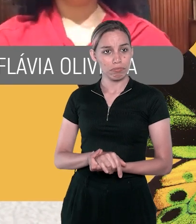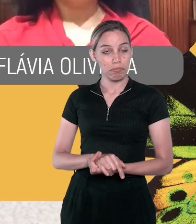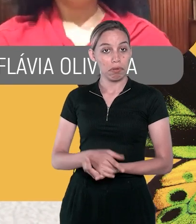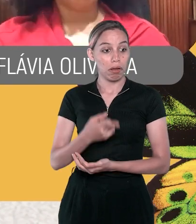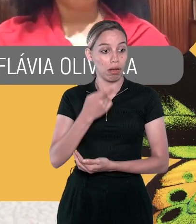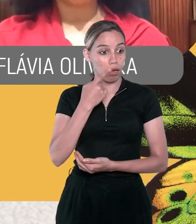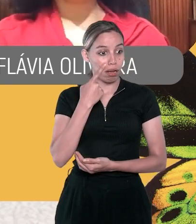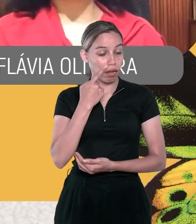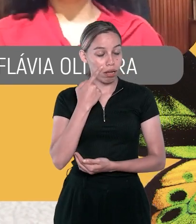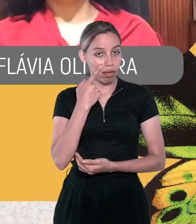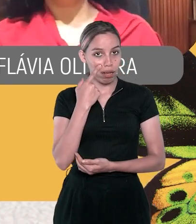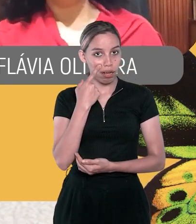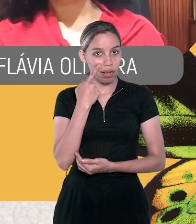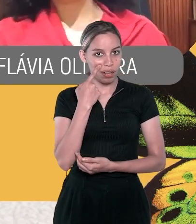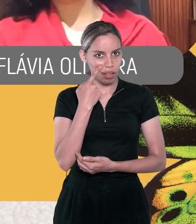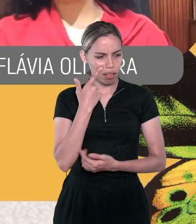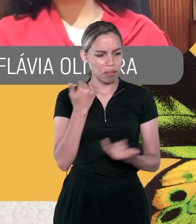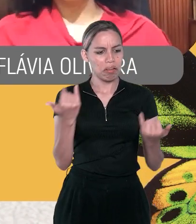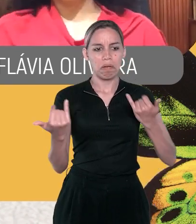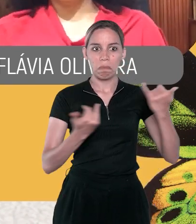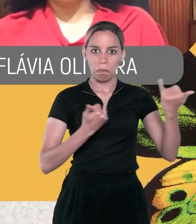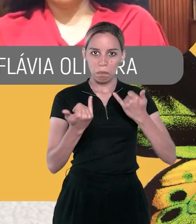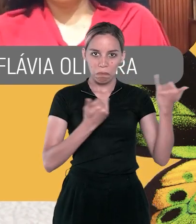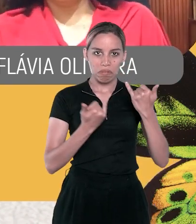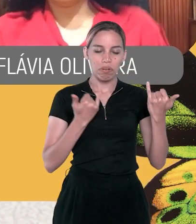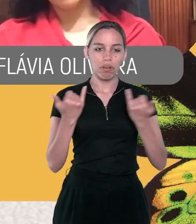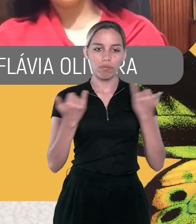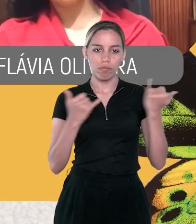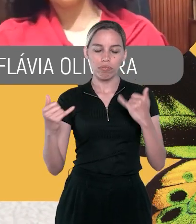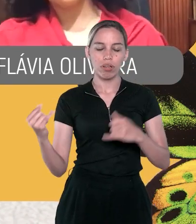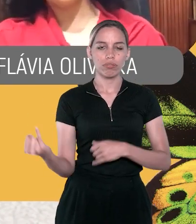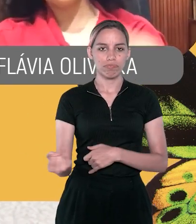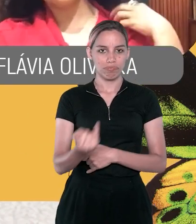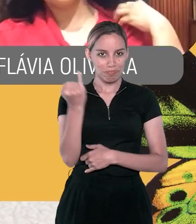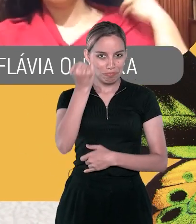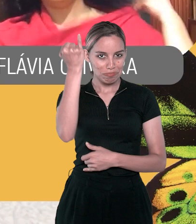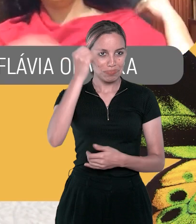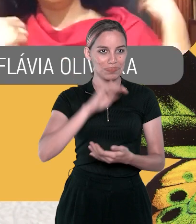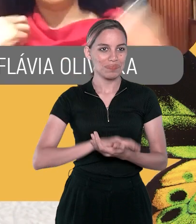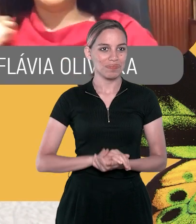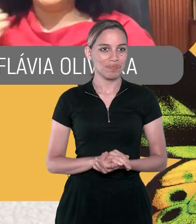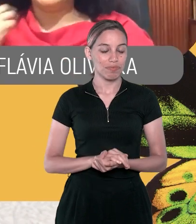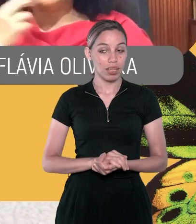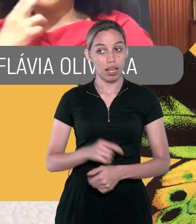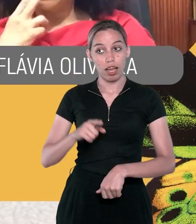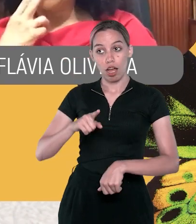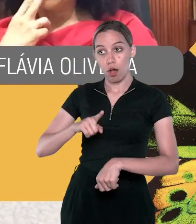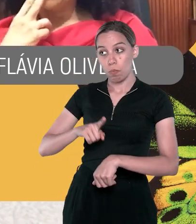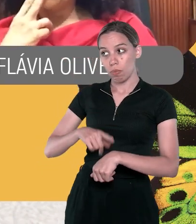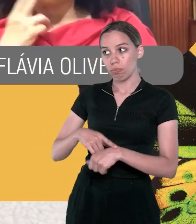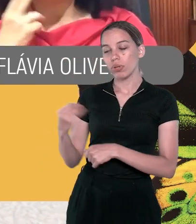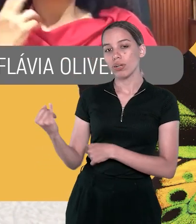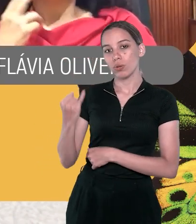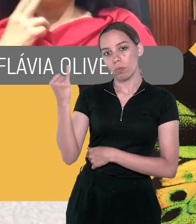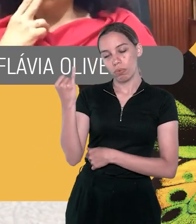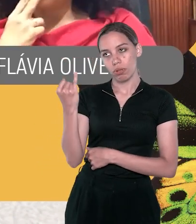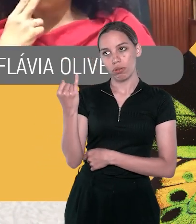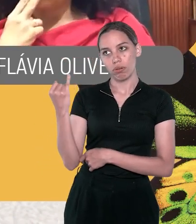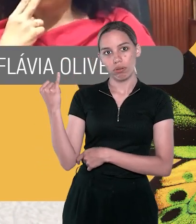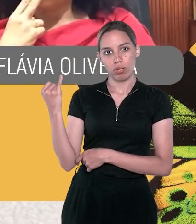Olha, a informação começou com informação importante pra gente. A borboleta tem importância em toda. No